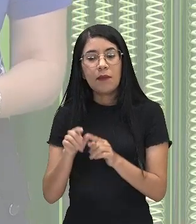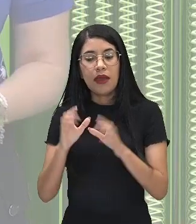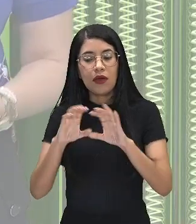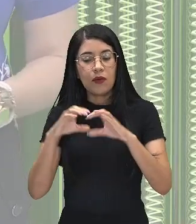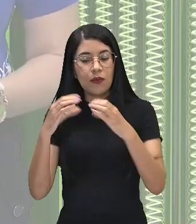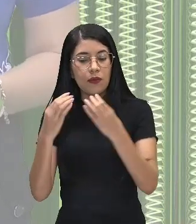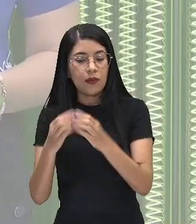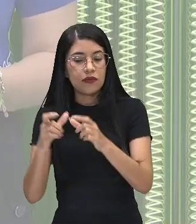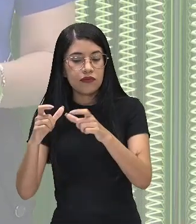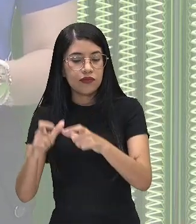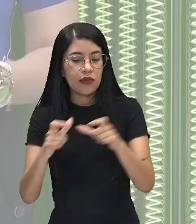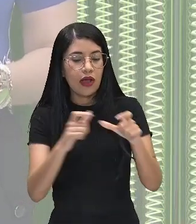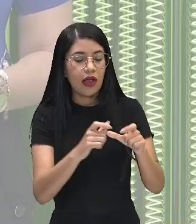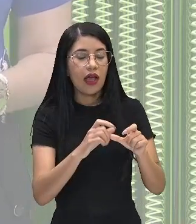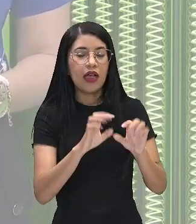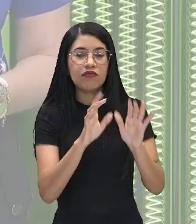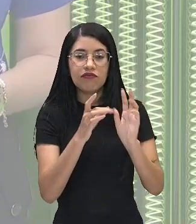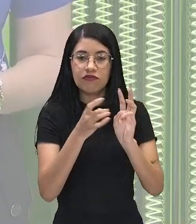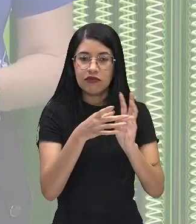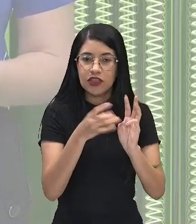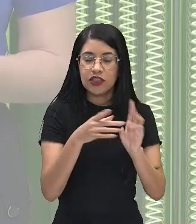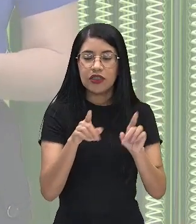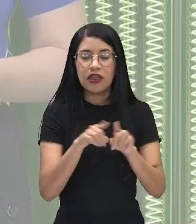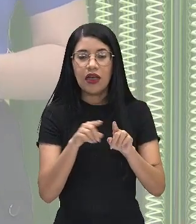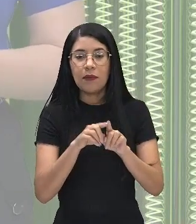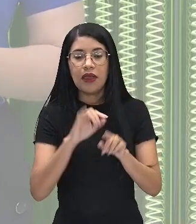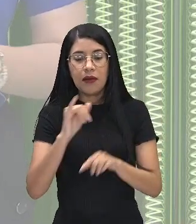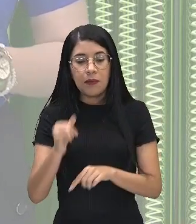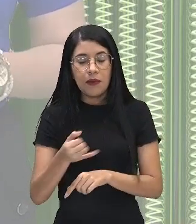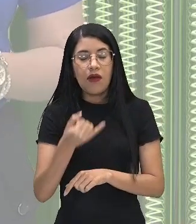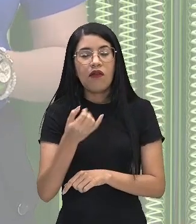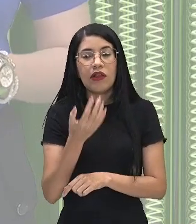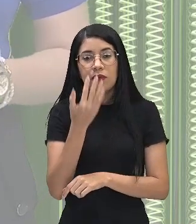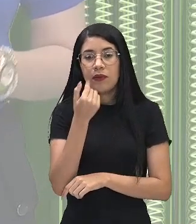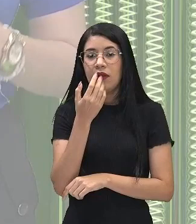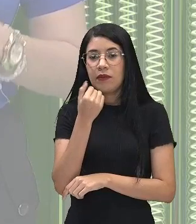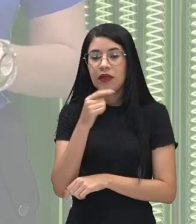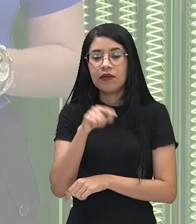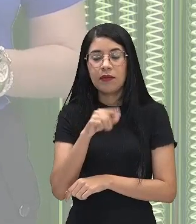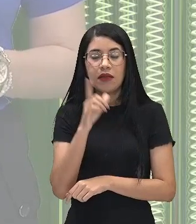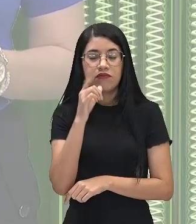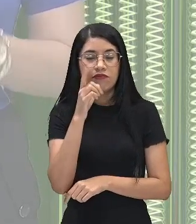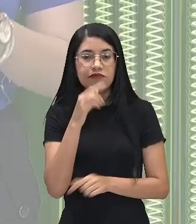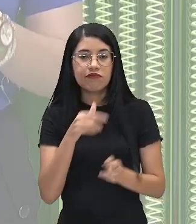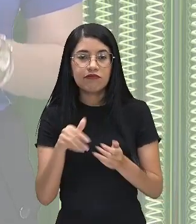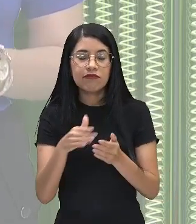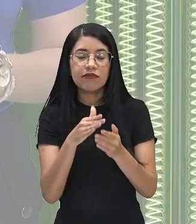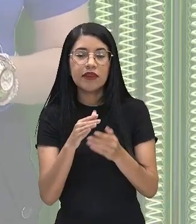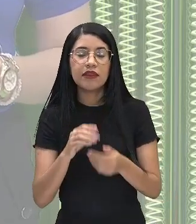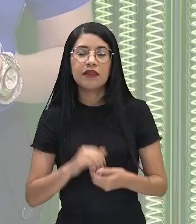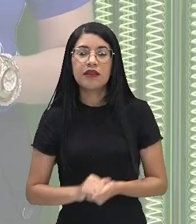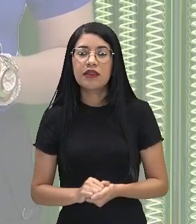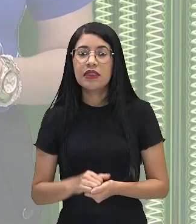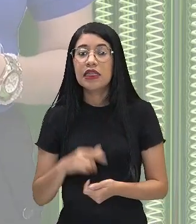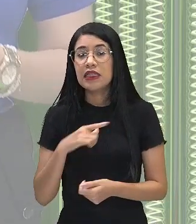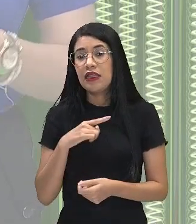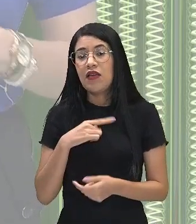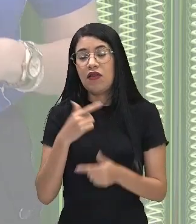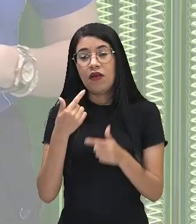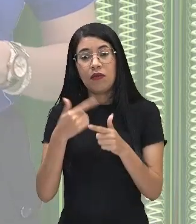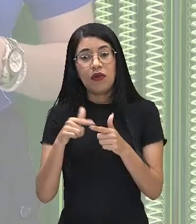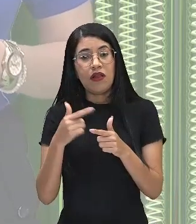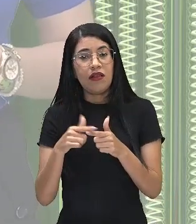as comunidades indígenas retiram seu sustento do rio e tiveram um impacto